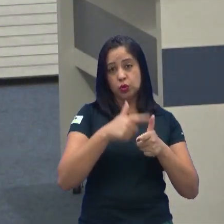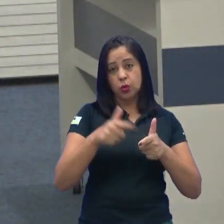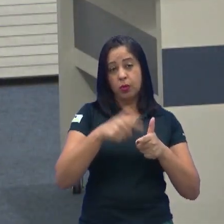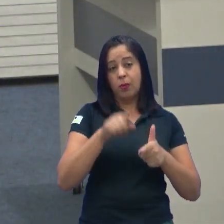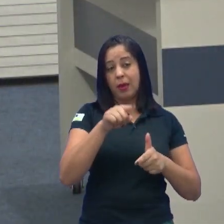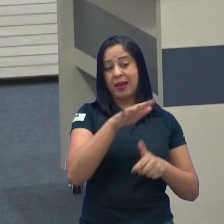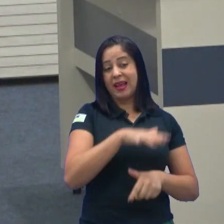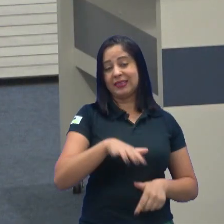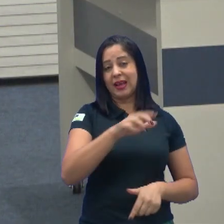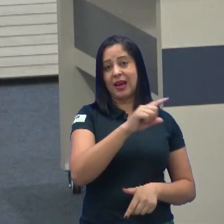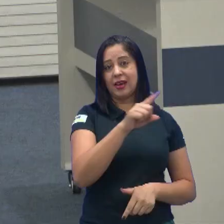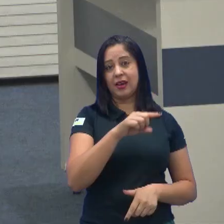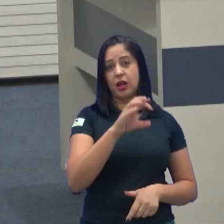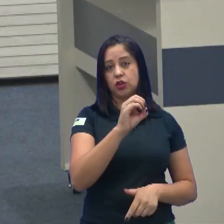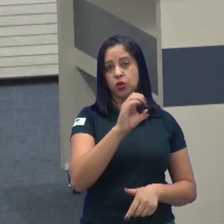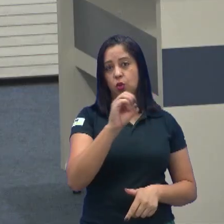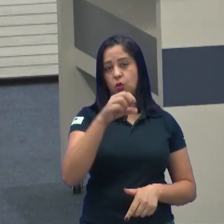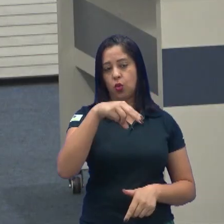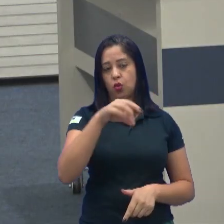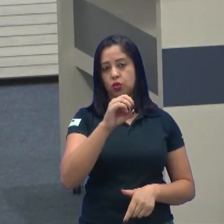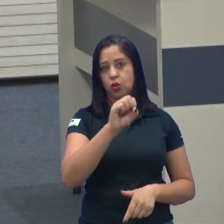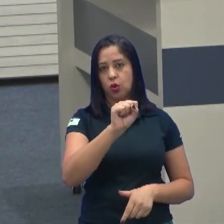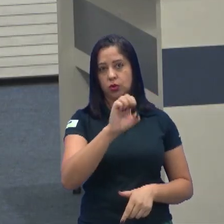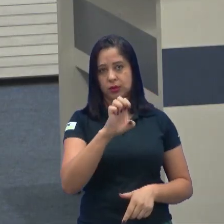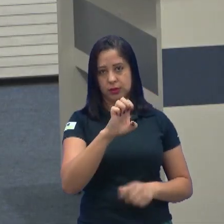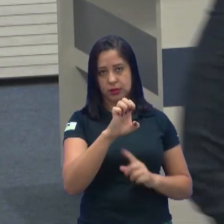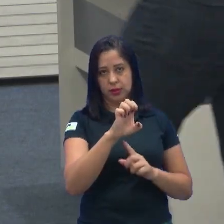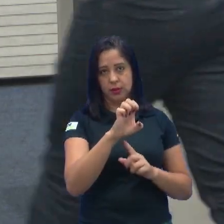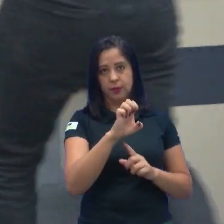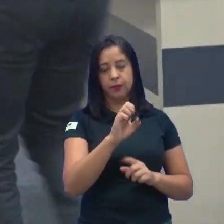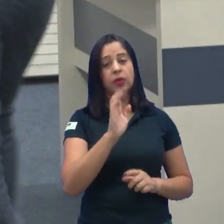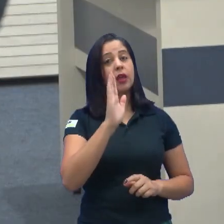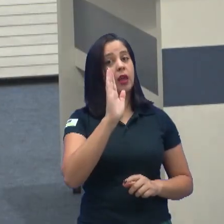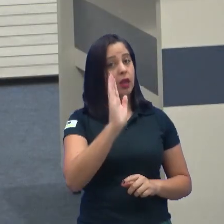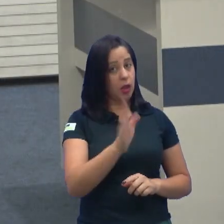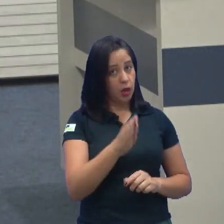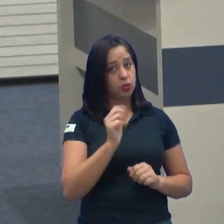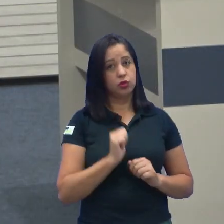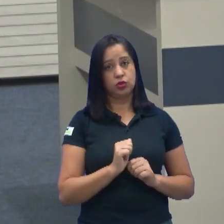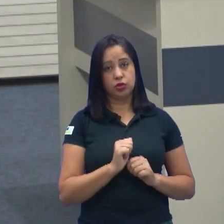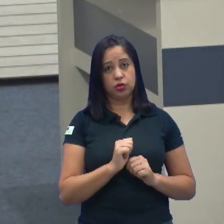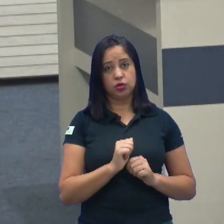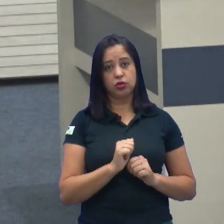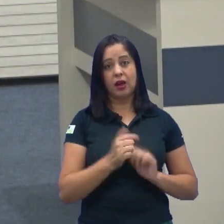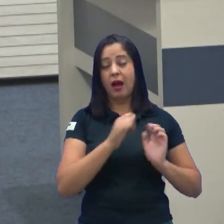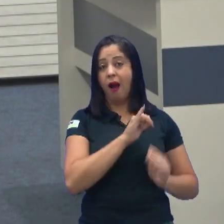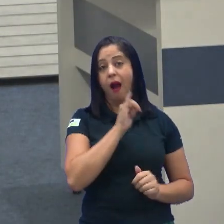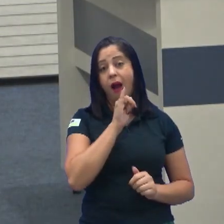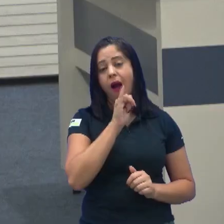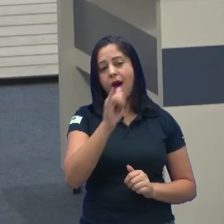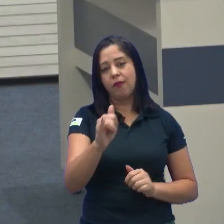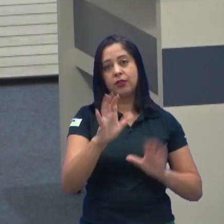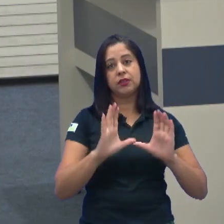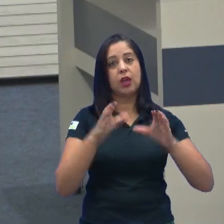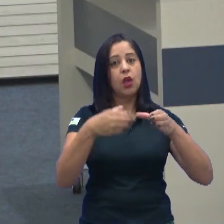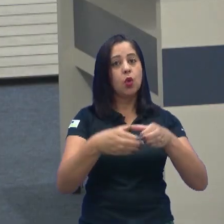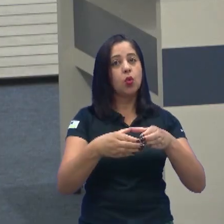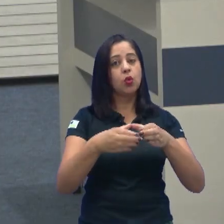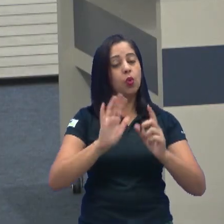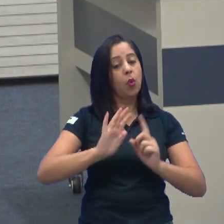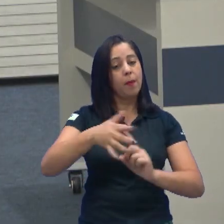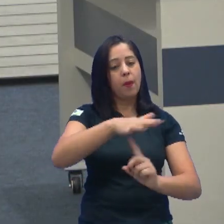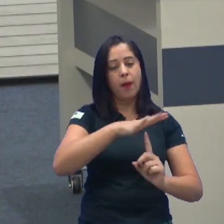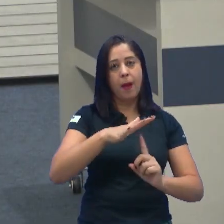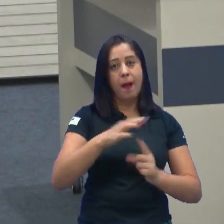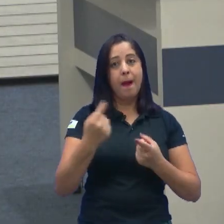zoonose, e nós já colocamos na Comissão de Meio Ambiente também essa questão, porque os